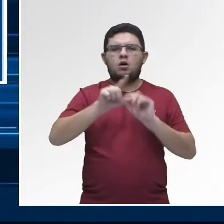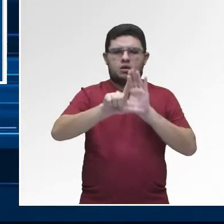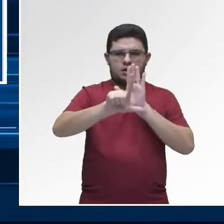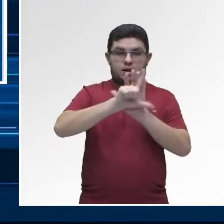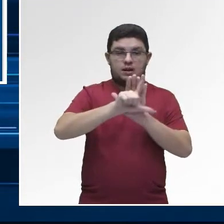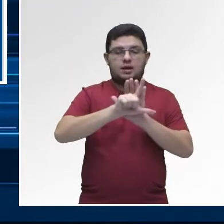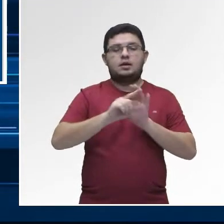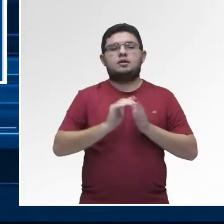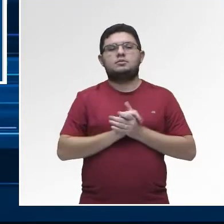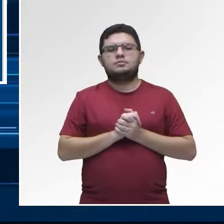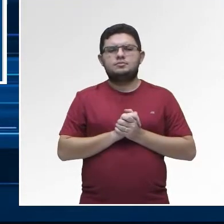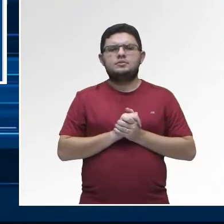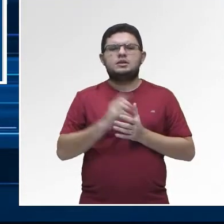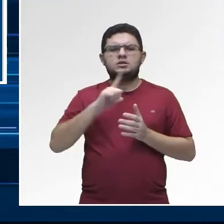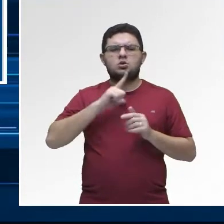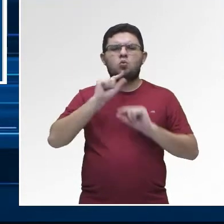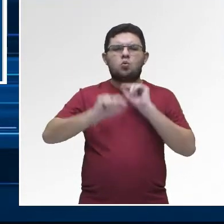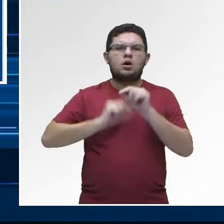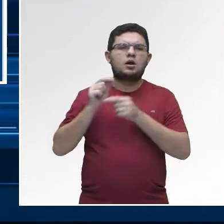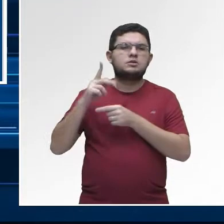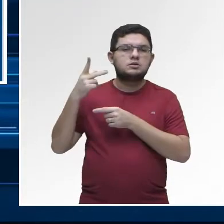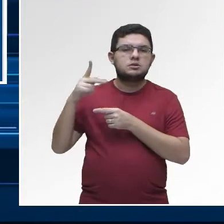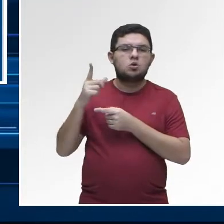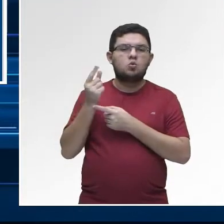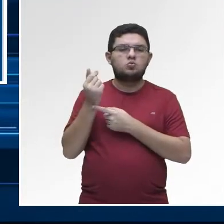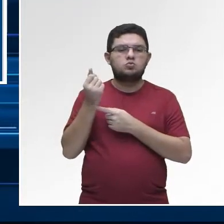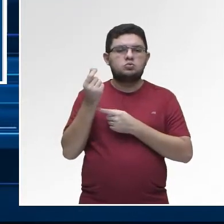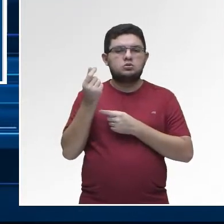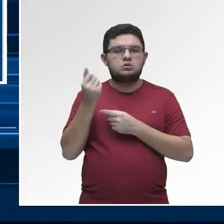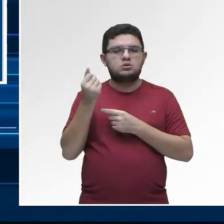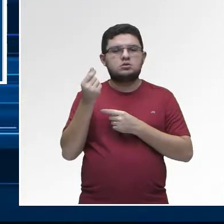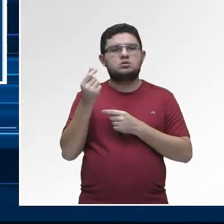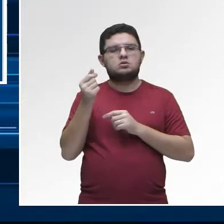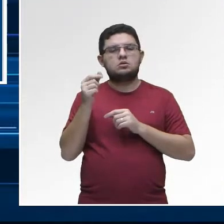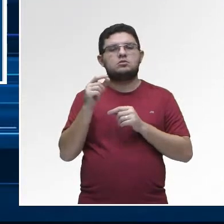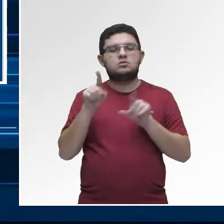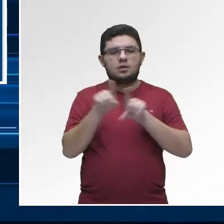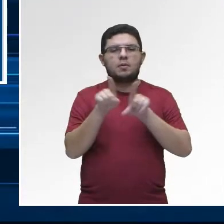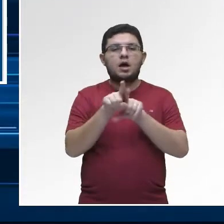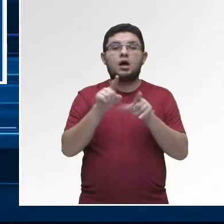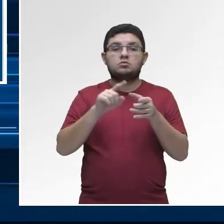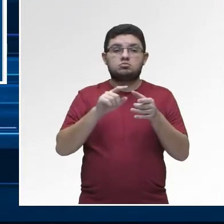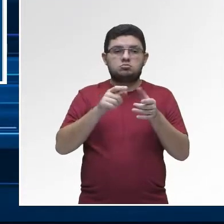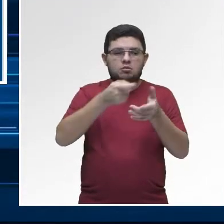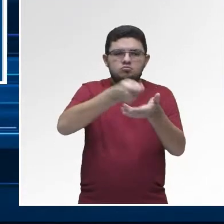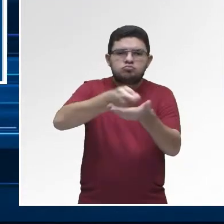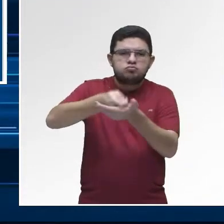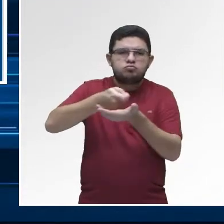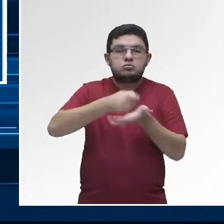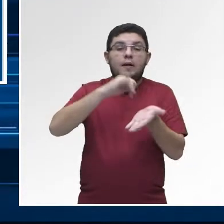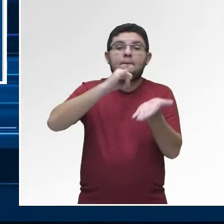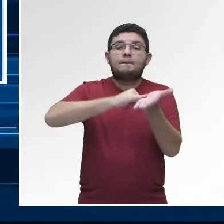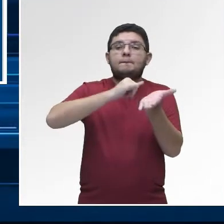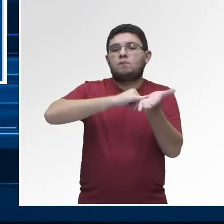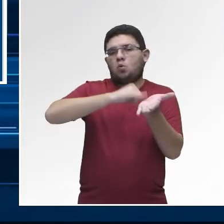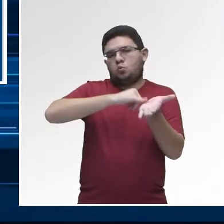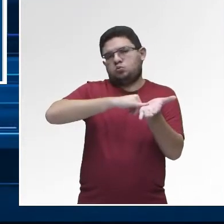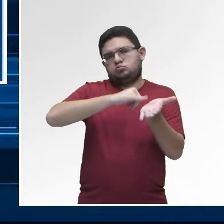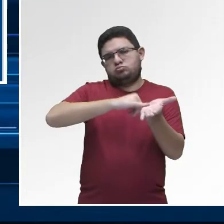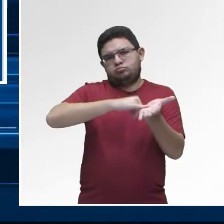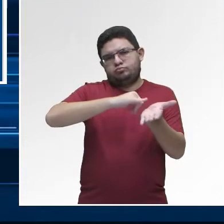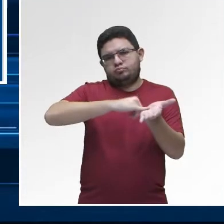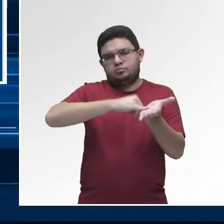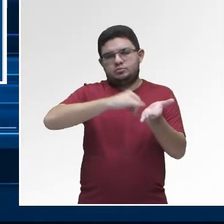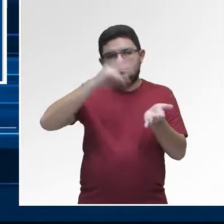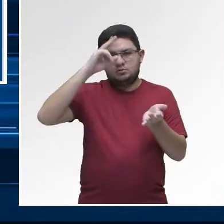tinha aí a sua moeda de troca aí dentro do feudo e também cobrava impostos, né? Cobrava os seus impostos, como nós vimos,